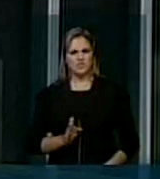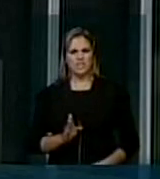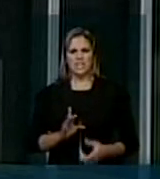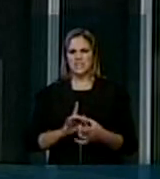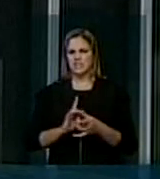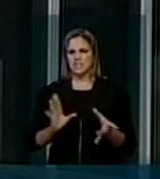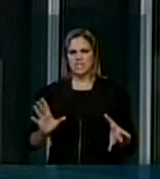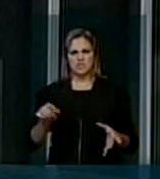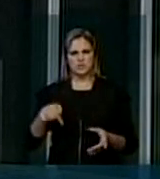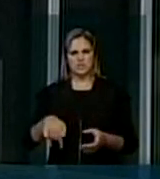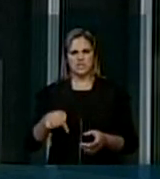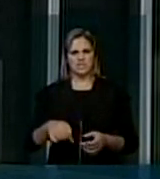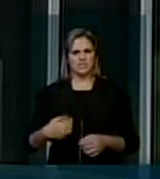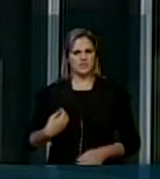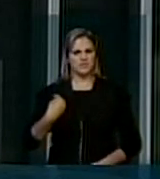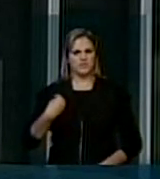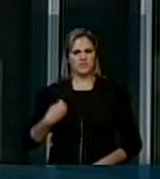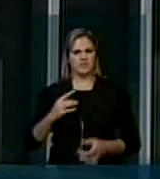a ele cidadania.